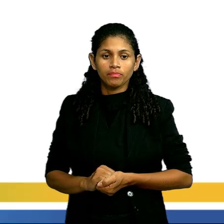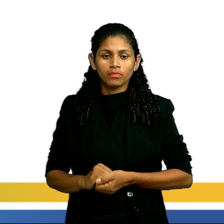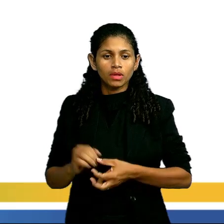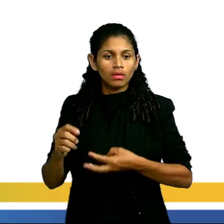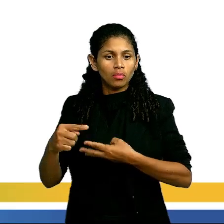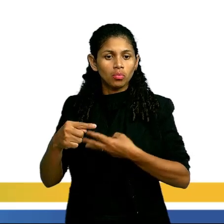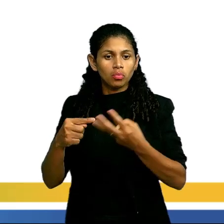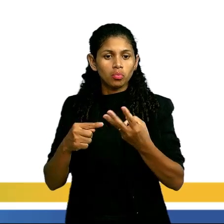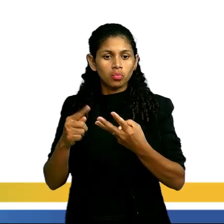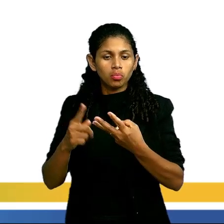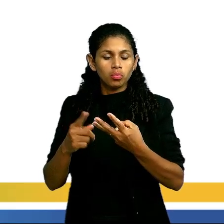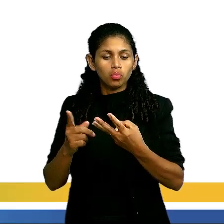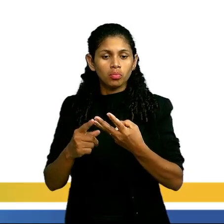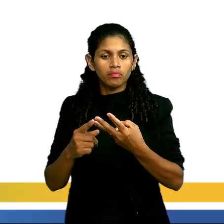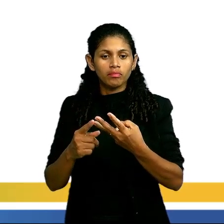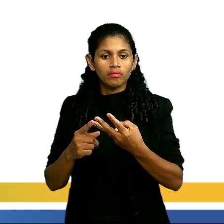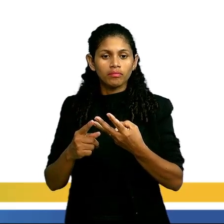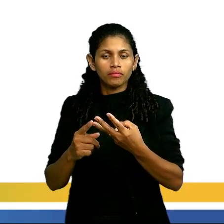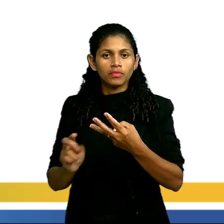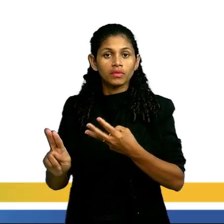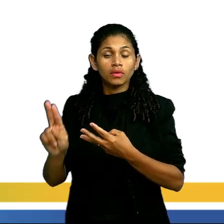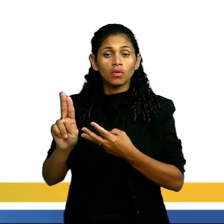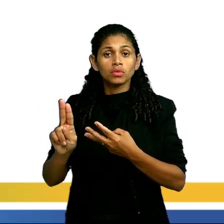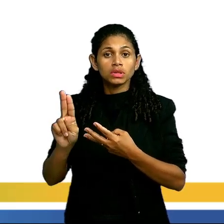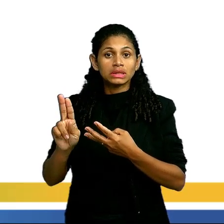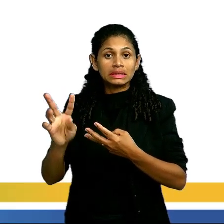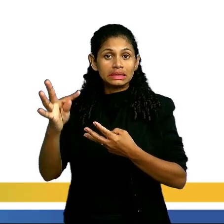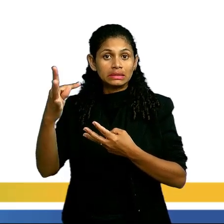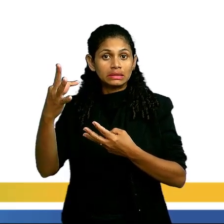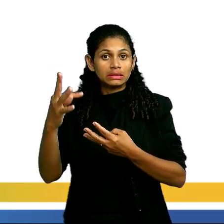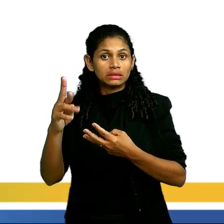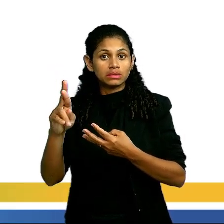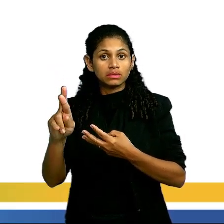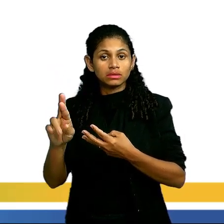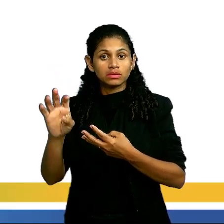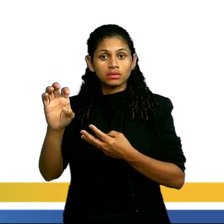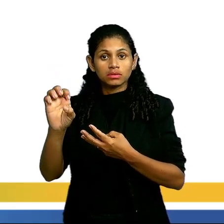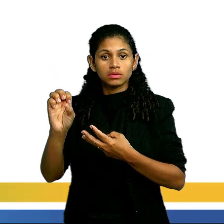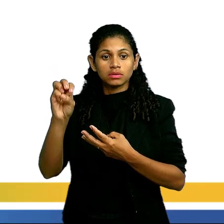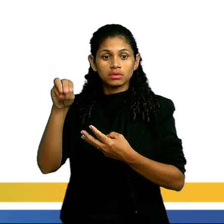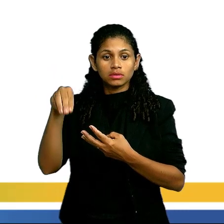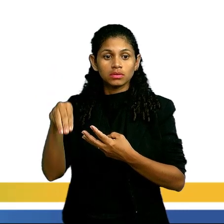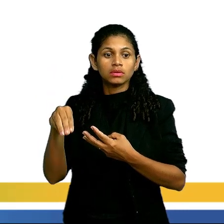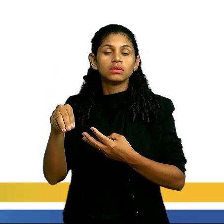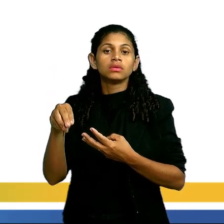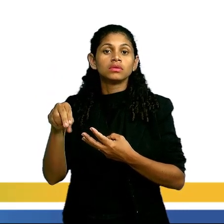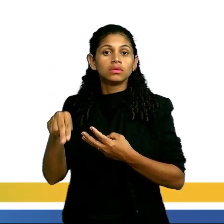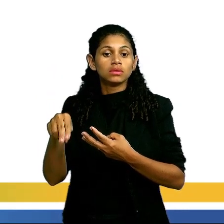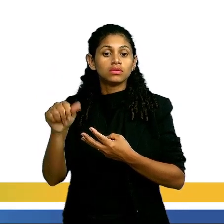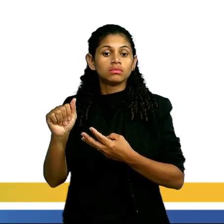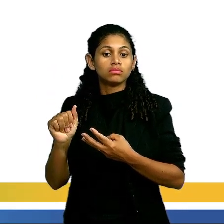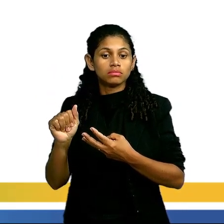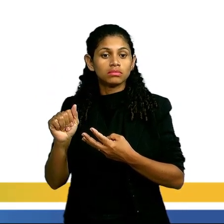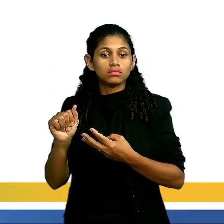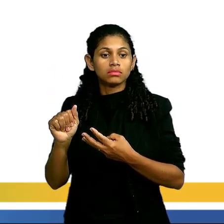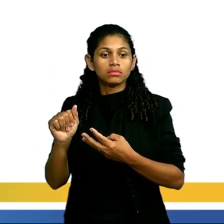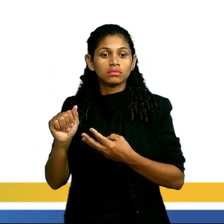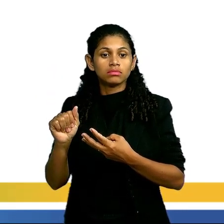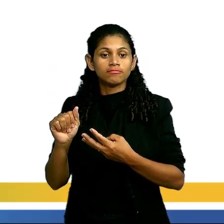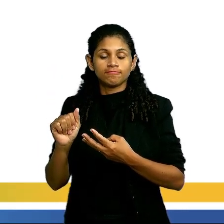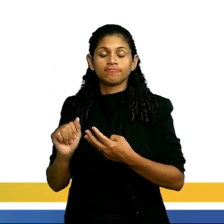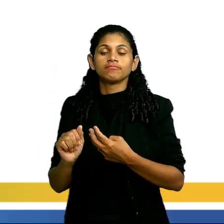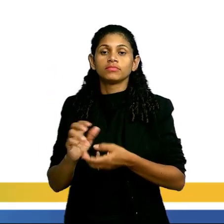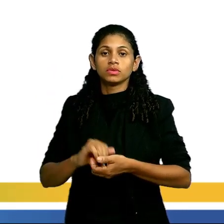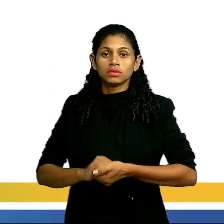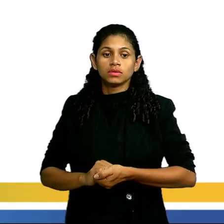momento. O que ele está usando? Lembra que no momento aqui atrás ele usou a treina, certo? Olha aí. Então aí ele vai